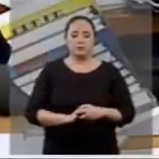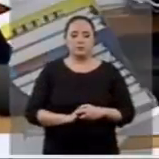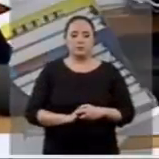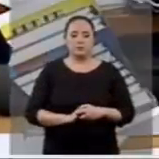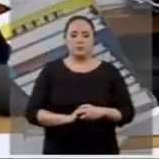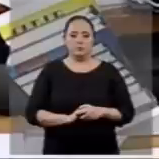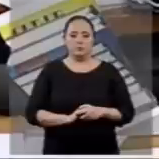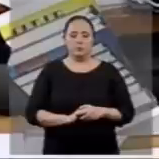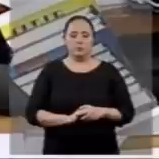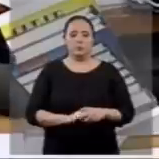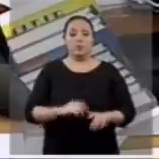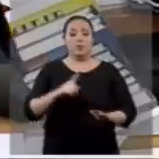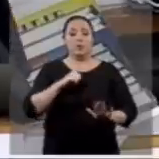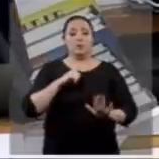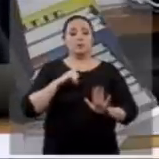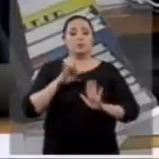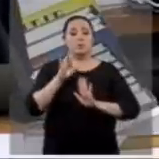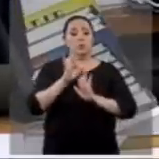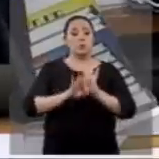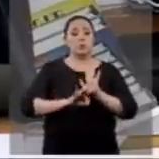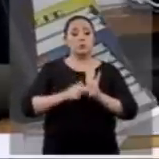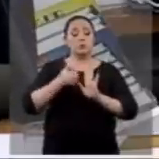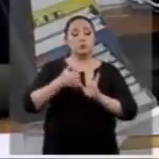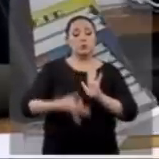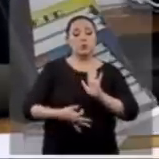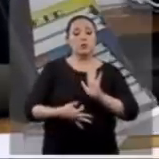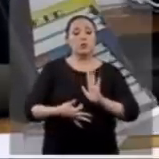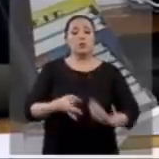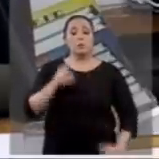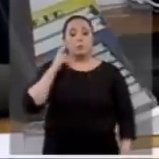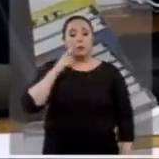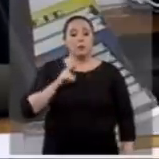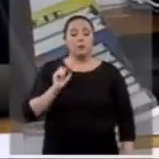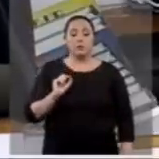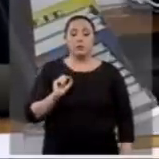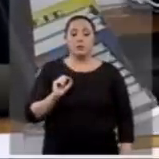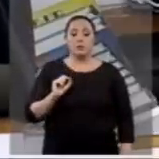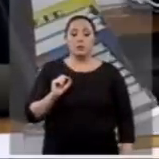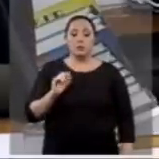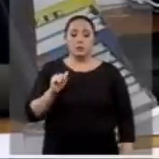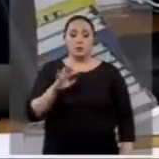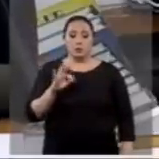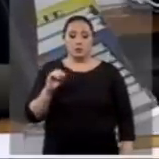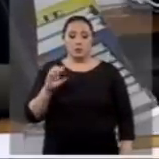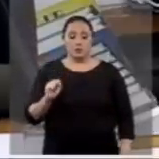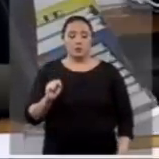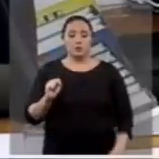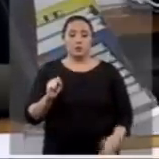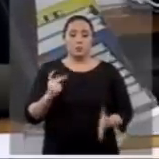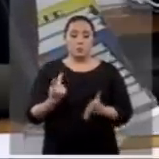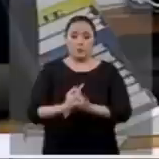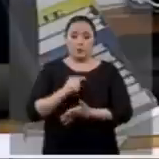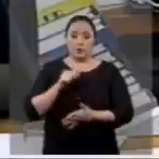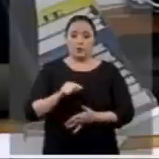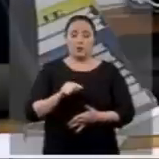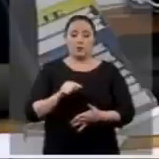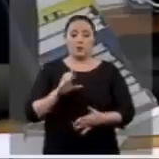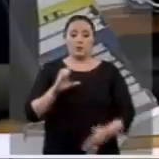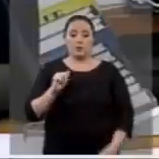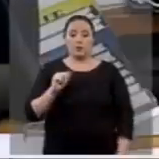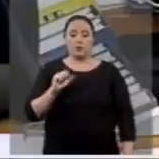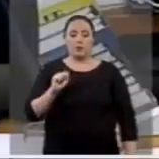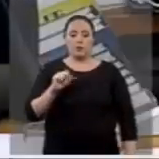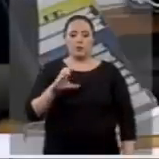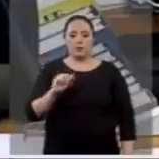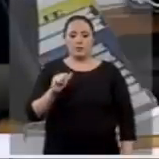Contenta-se o dispositivo atacado para chegar-se a esse ato extremo de cassação